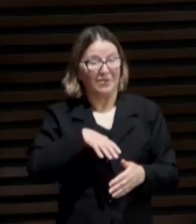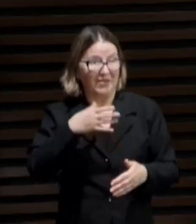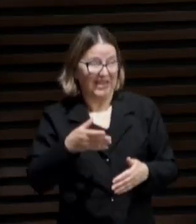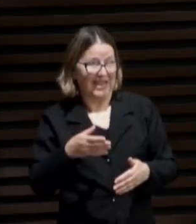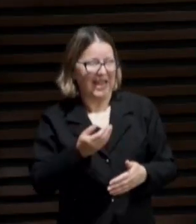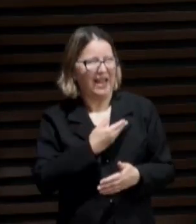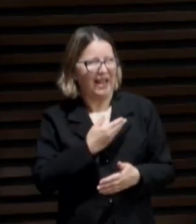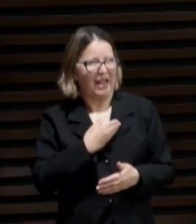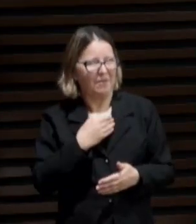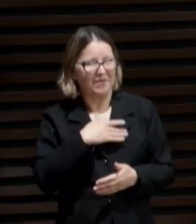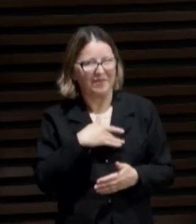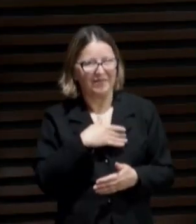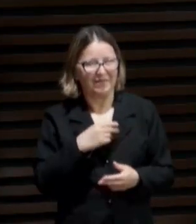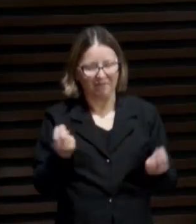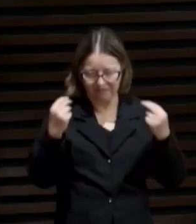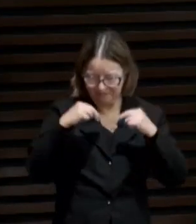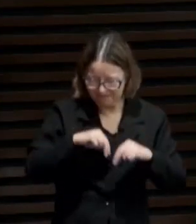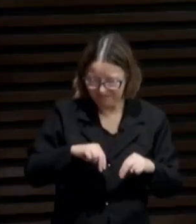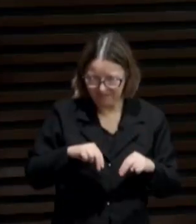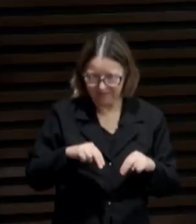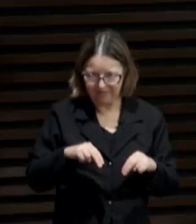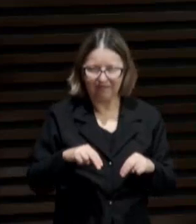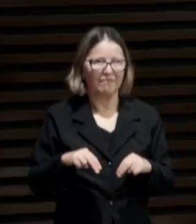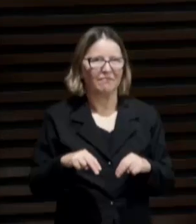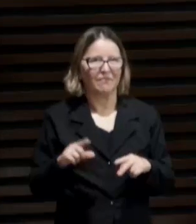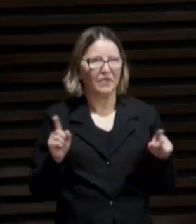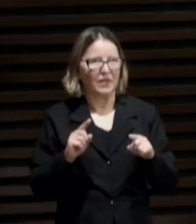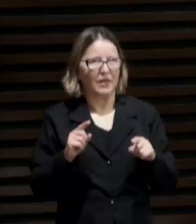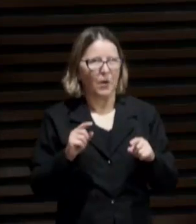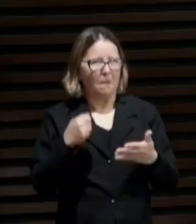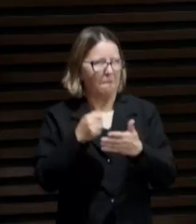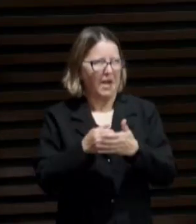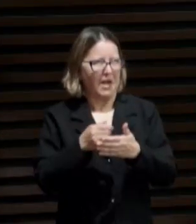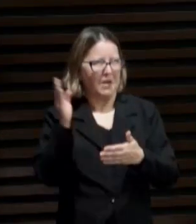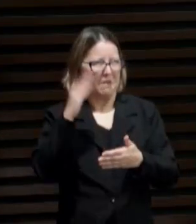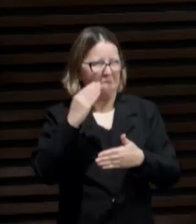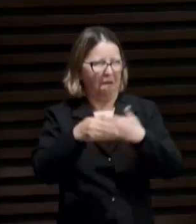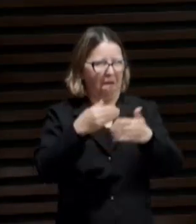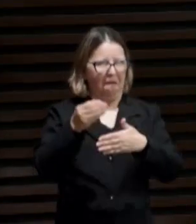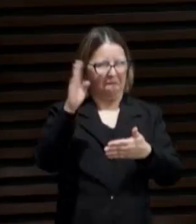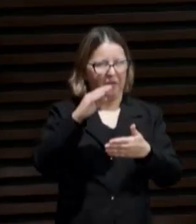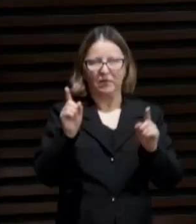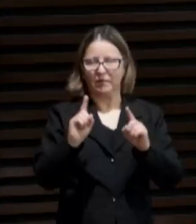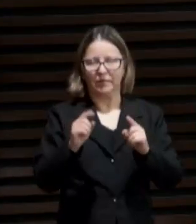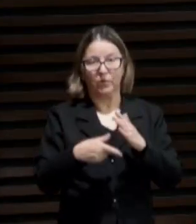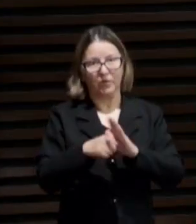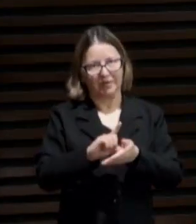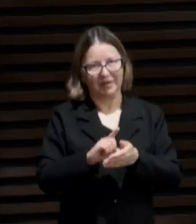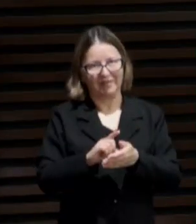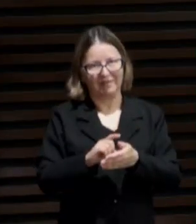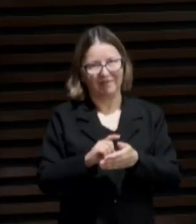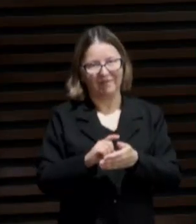amigos, misericordiosos, humildes, não pagando mal por mal ou injúria por injúria, antes, pelo contrário,